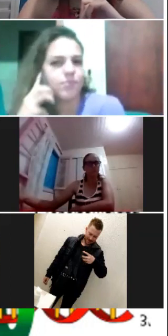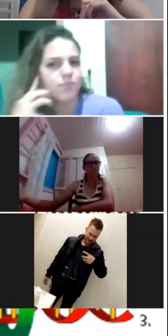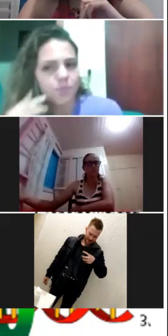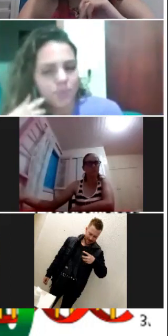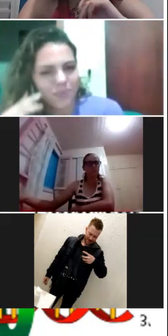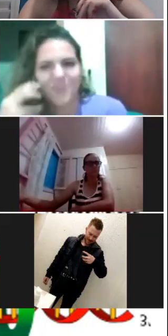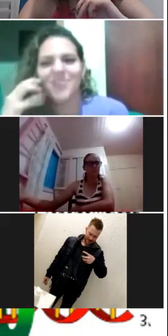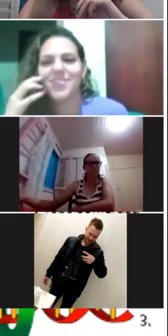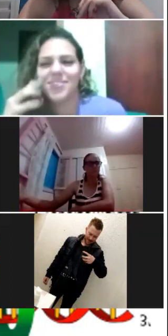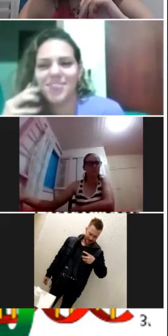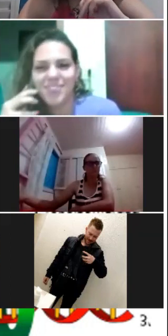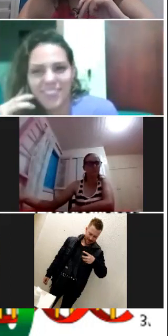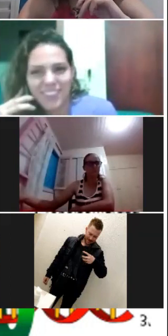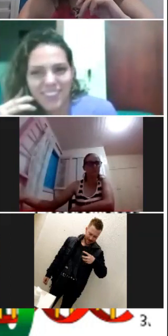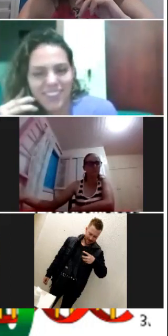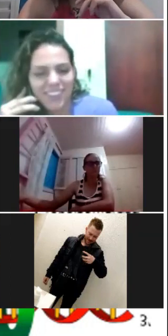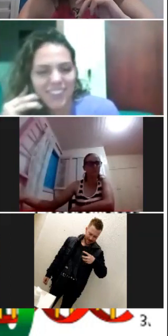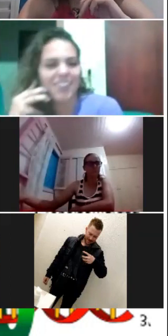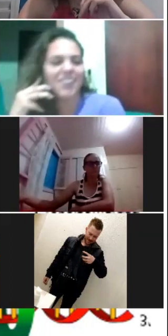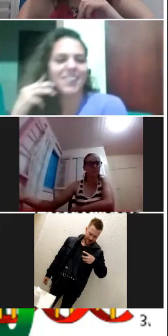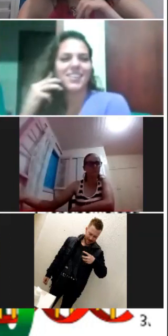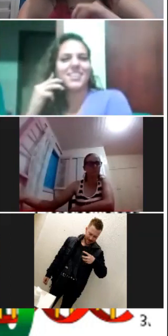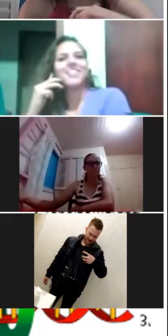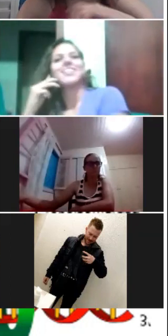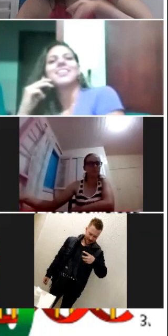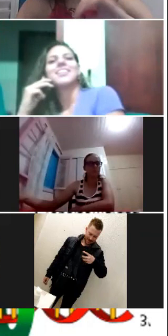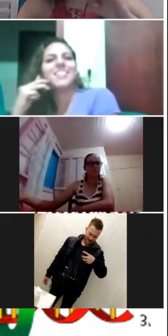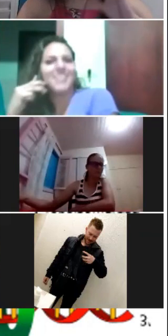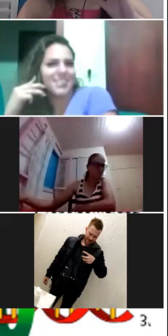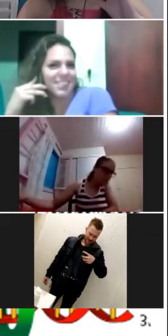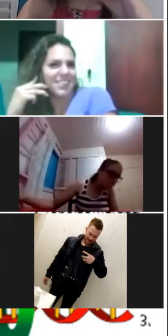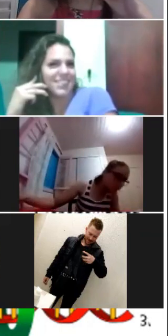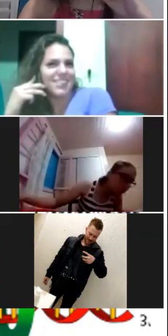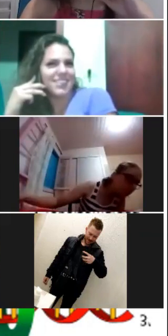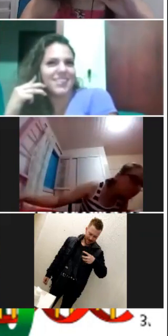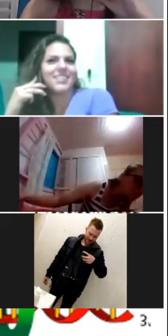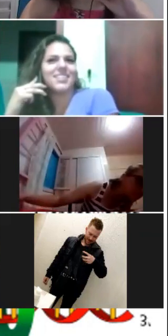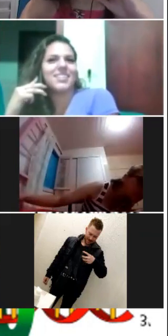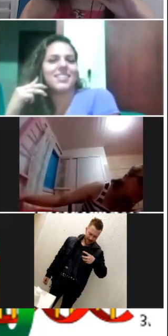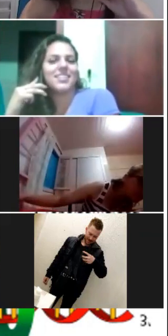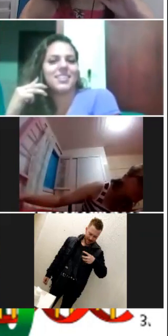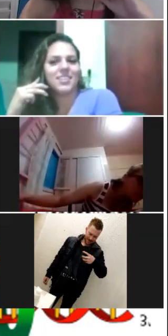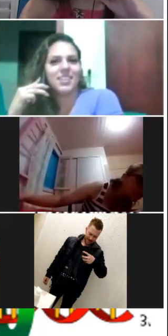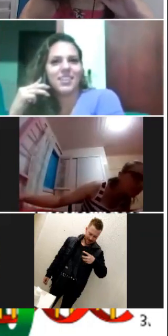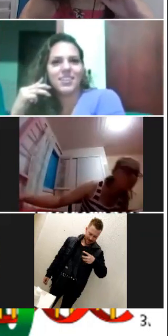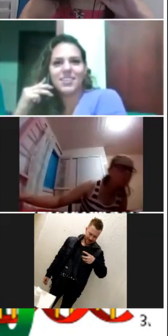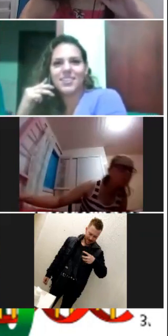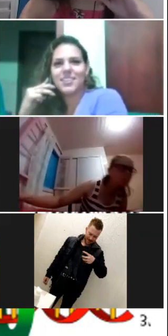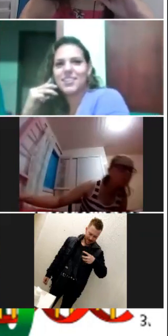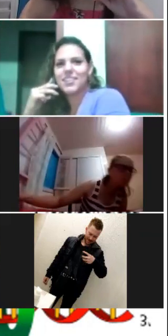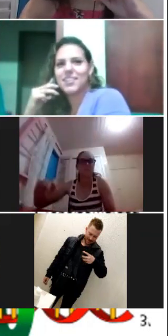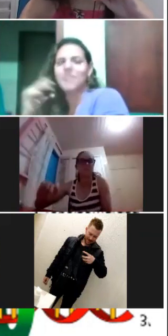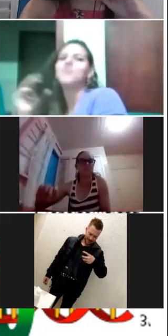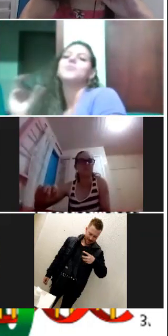e substituídos por DNA. Os pedaços sintetizados pela RNase H não ficam ligados com os pedaços de